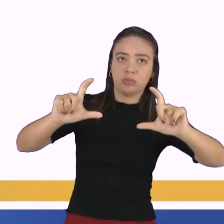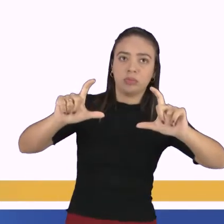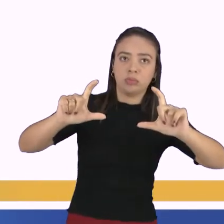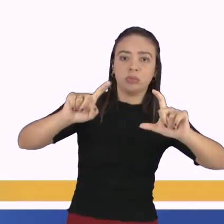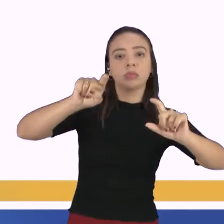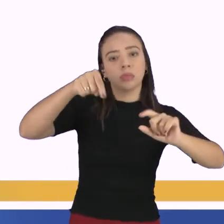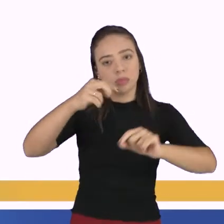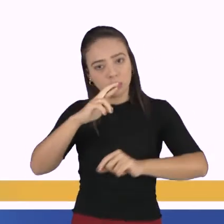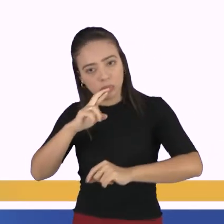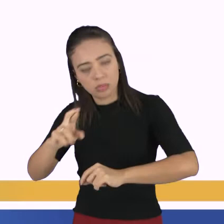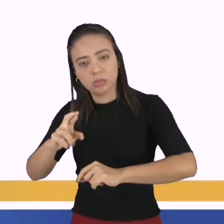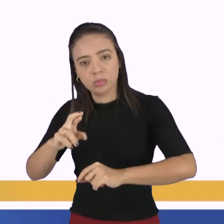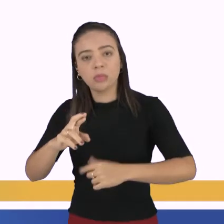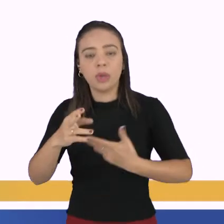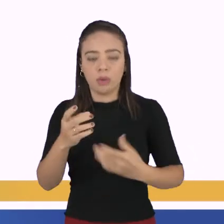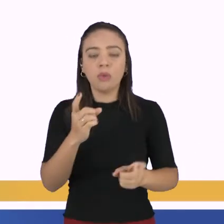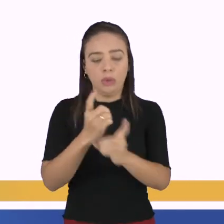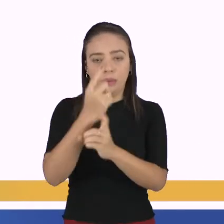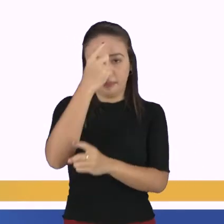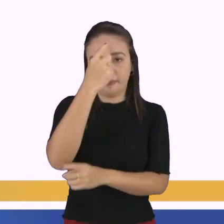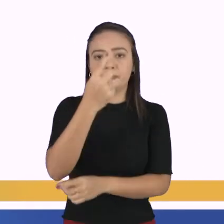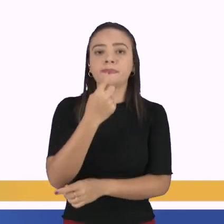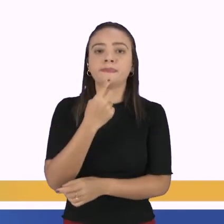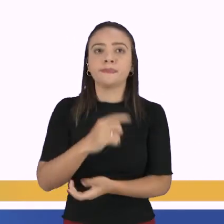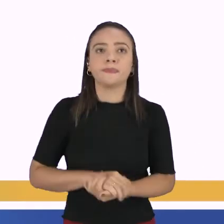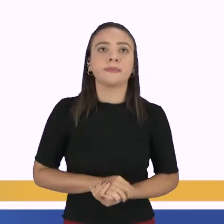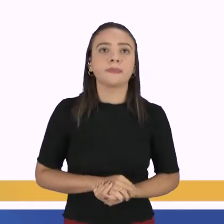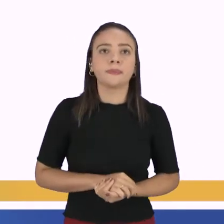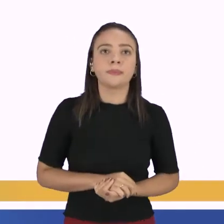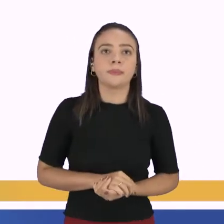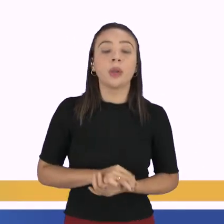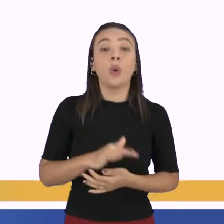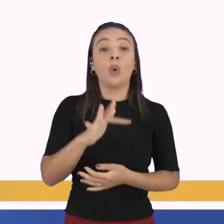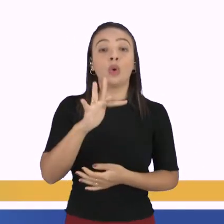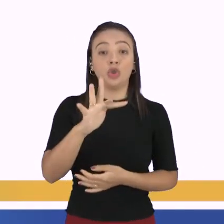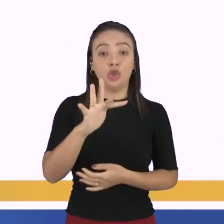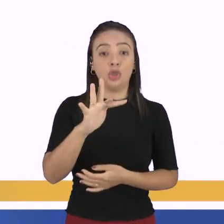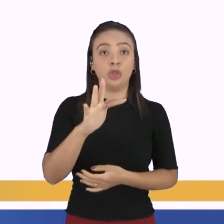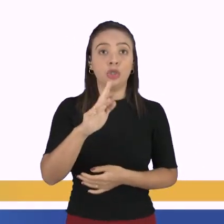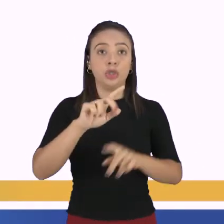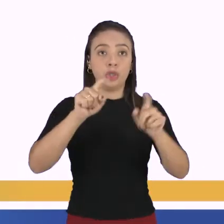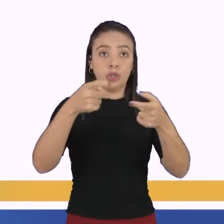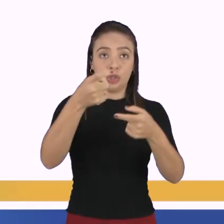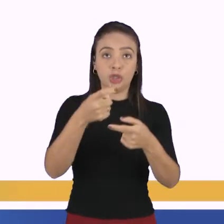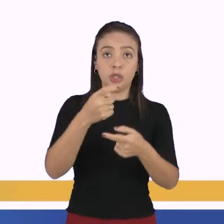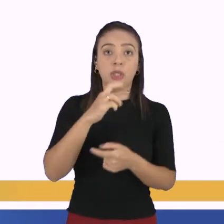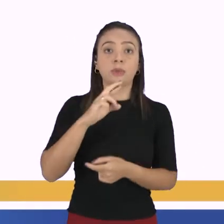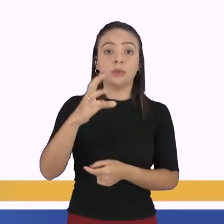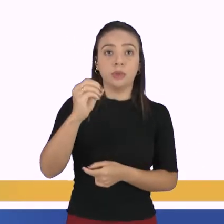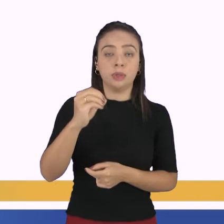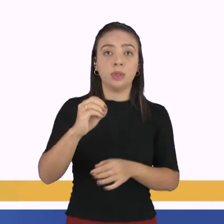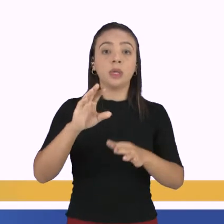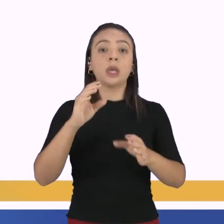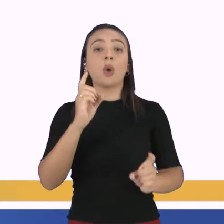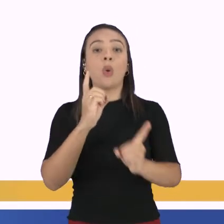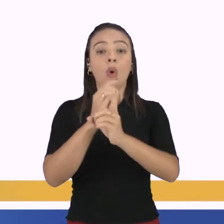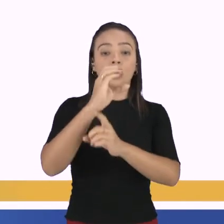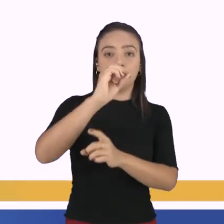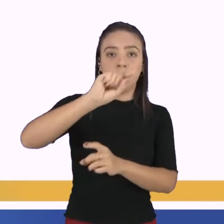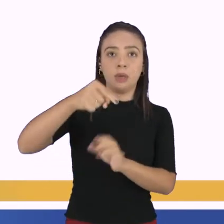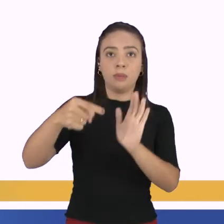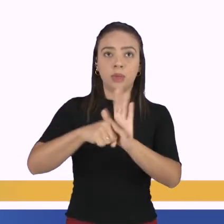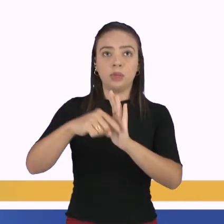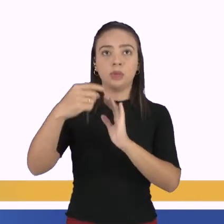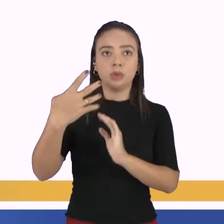e fazer a continha para saber qual vai ser a imagem. Então, para o x igual a 0, eu vou ter o par ordenado 0 e menos 4.